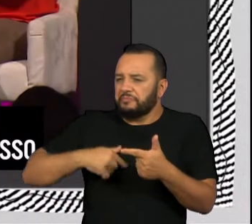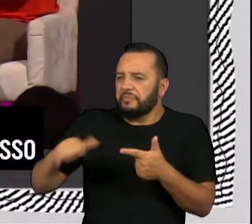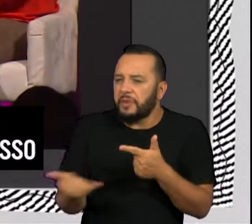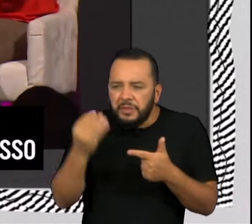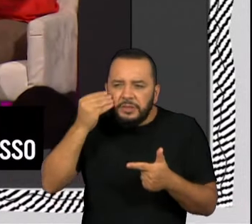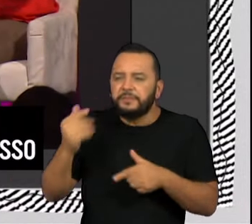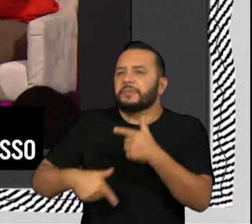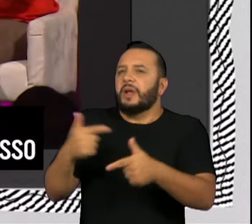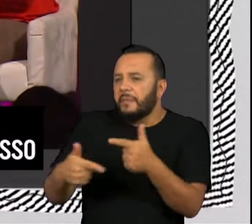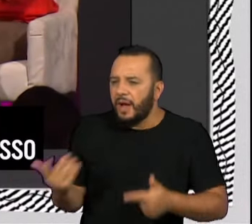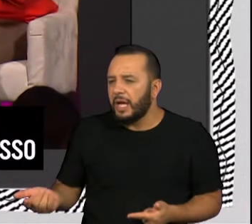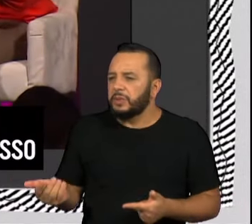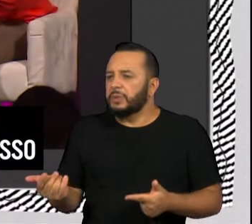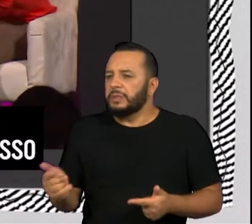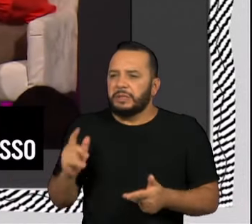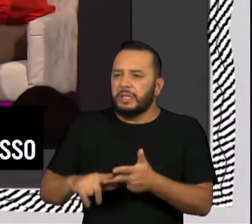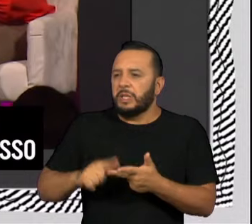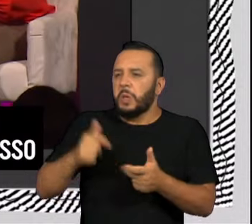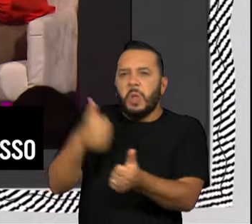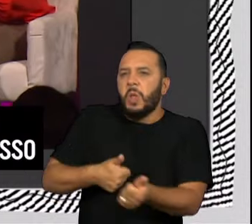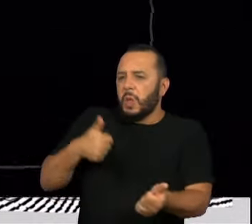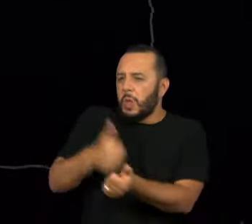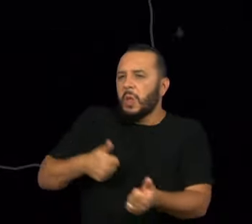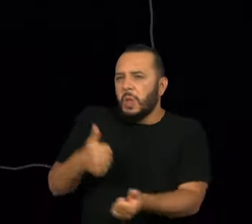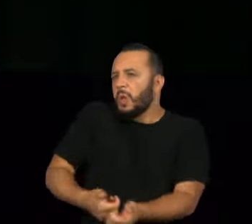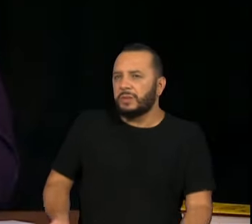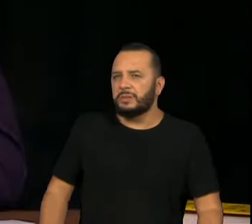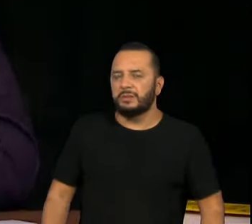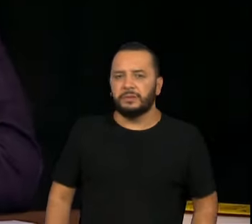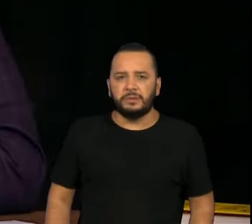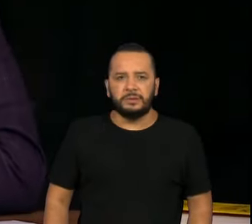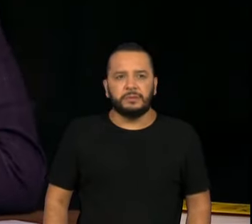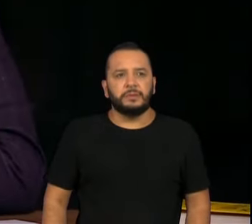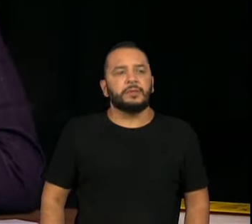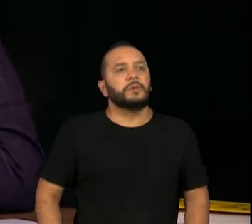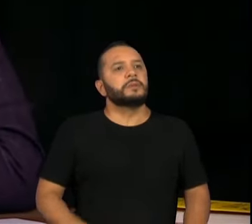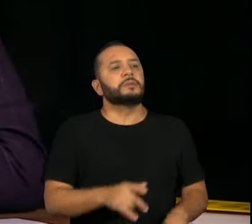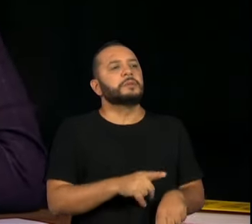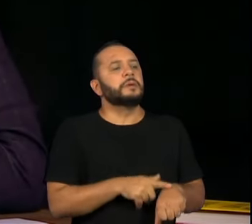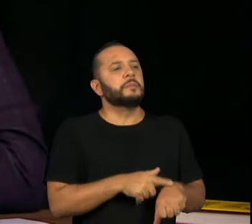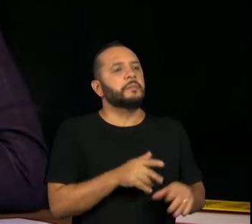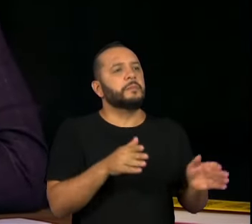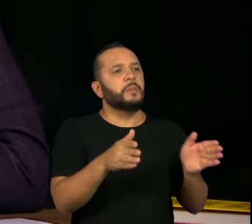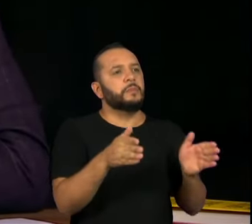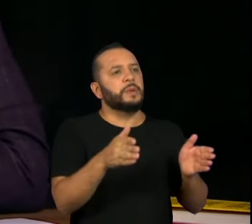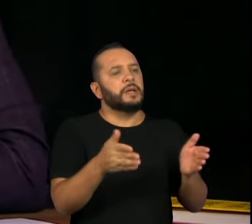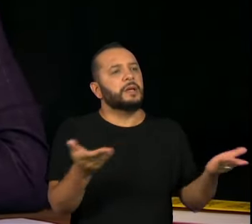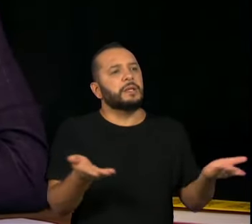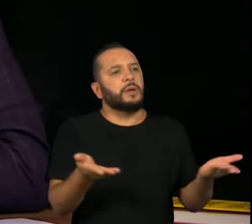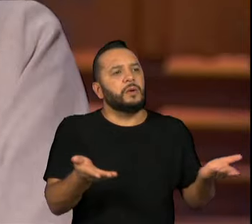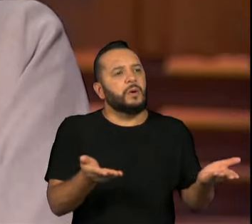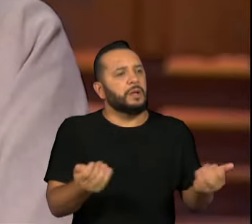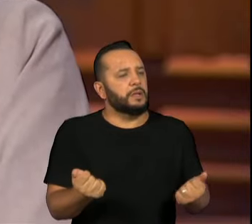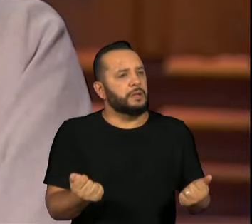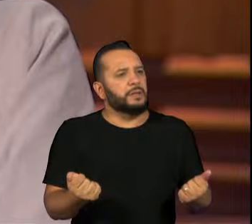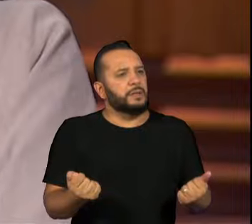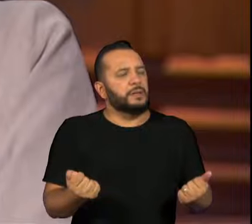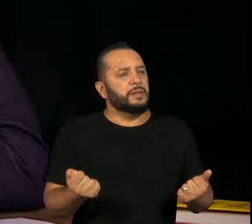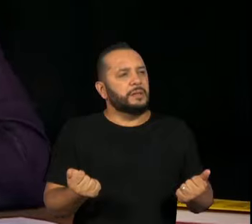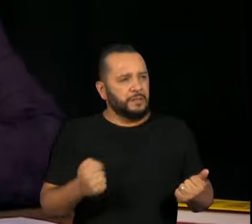Job at unisys no web hosting Inc momento que a gente está desse filme de Ávila